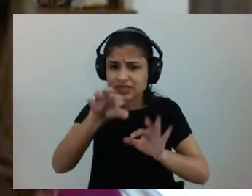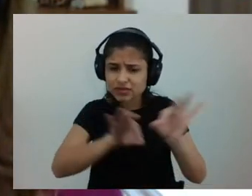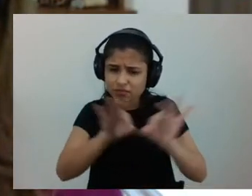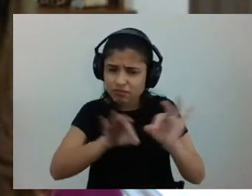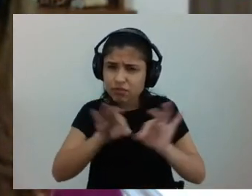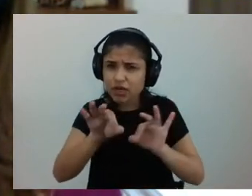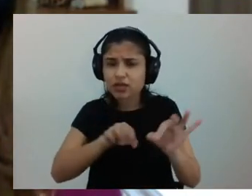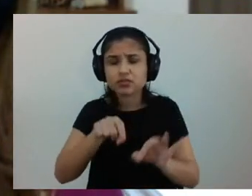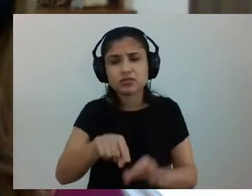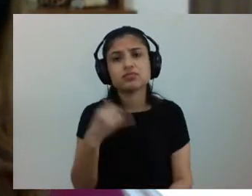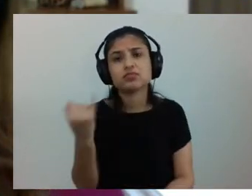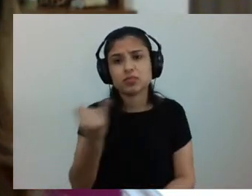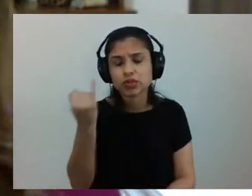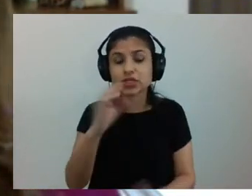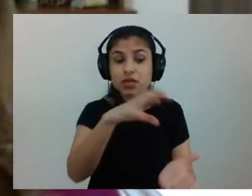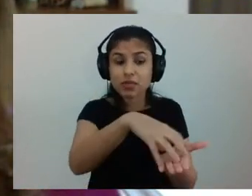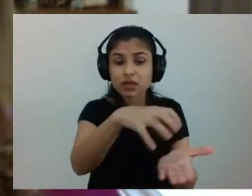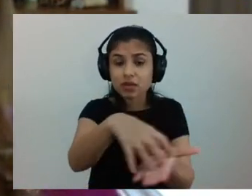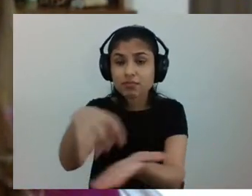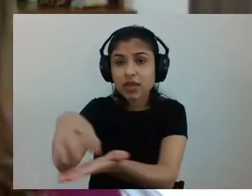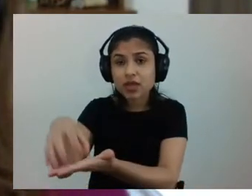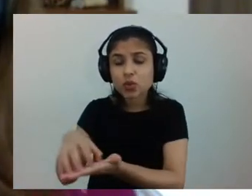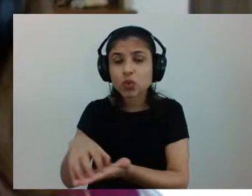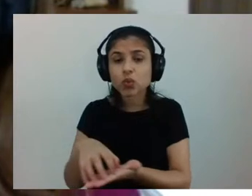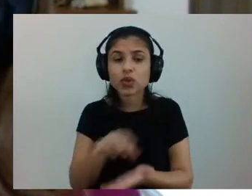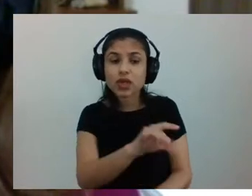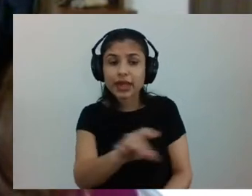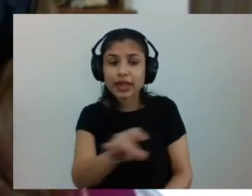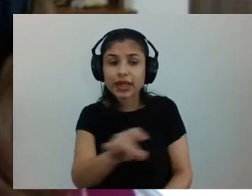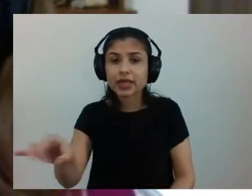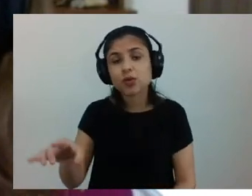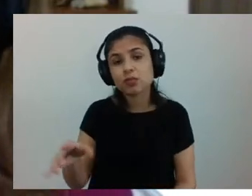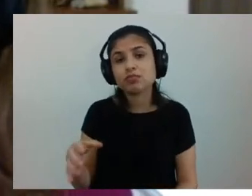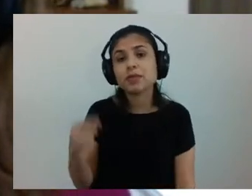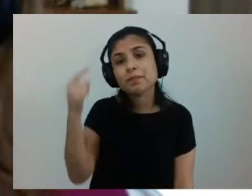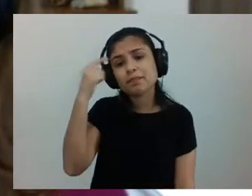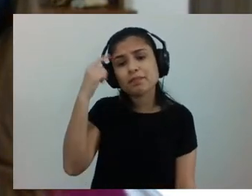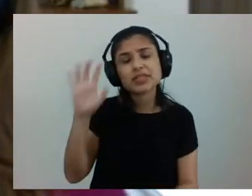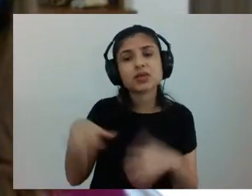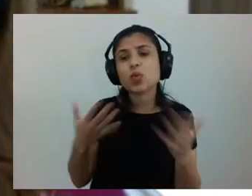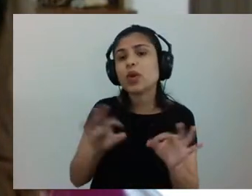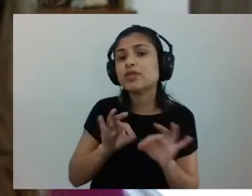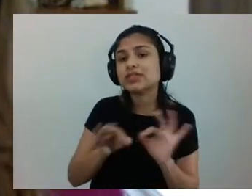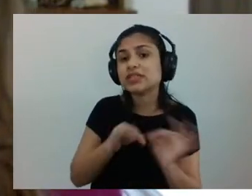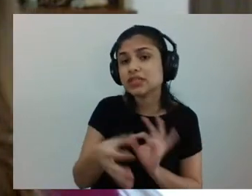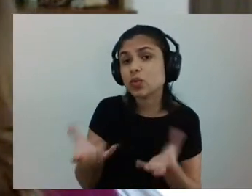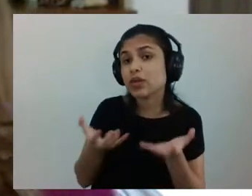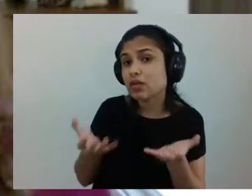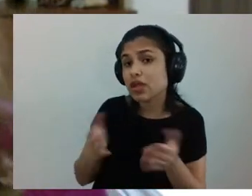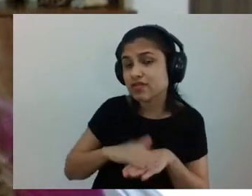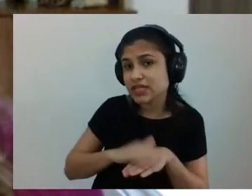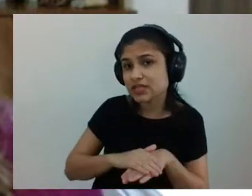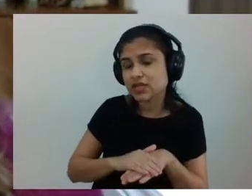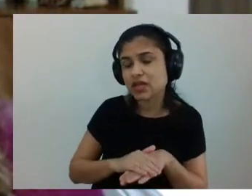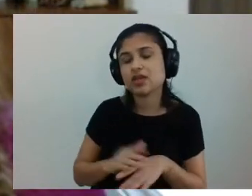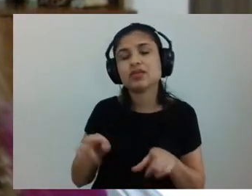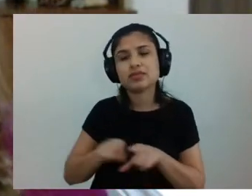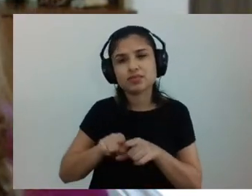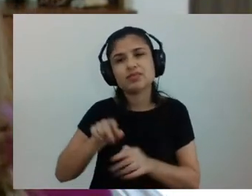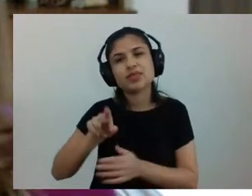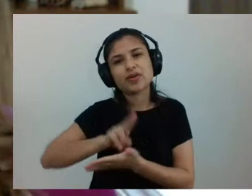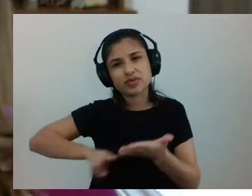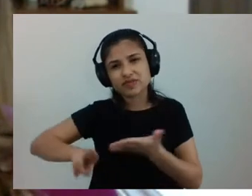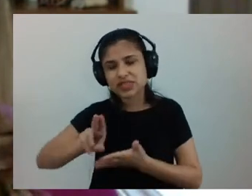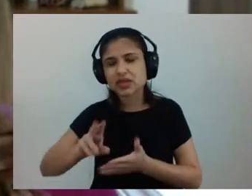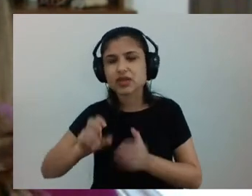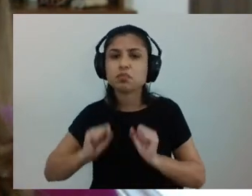responda a pergunta, que extensão que se quer fazer ali no departamento, e assim a universidade também vai poder discutir como